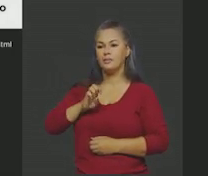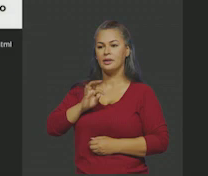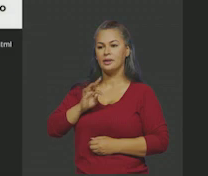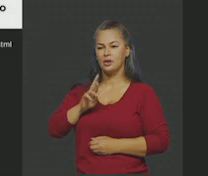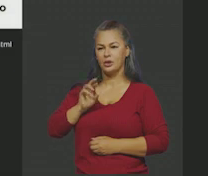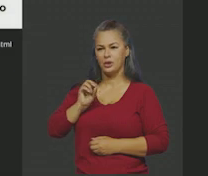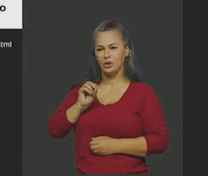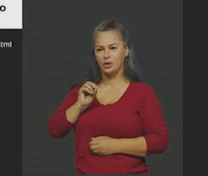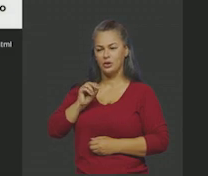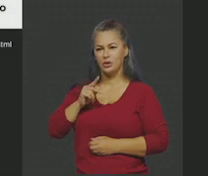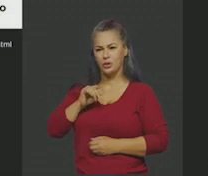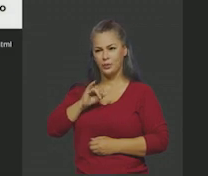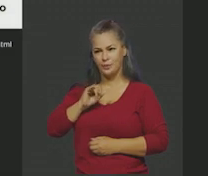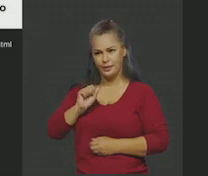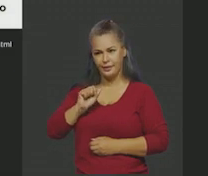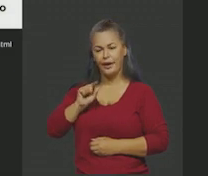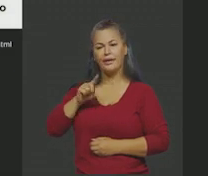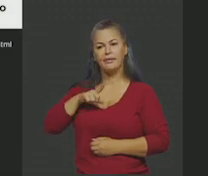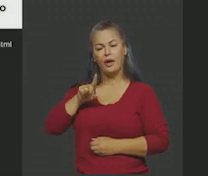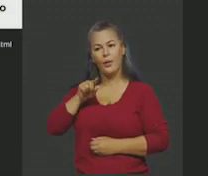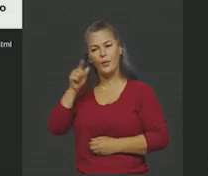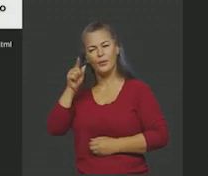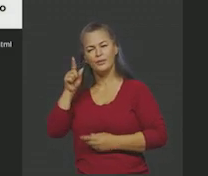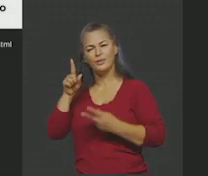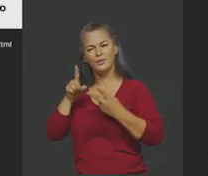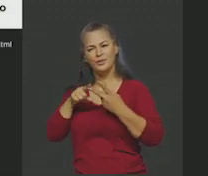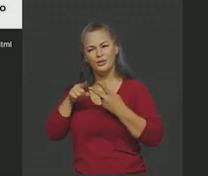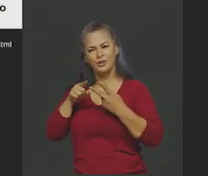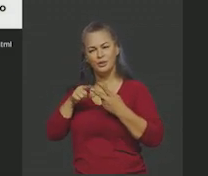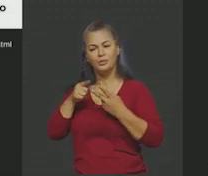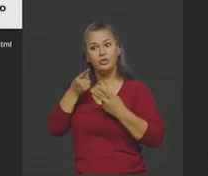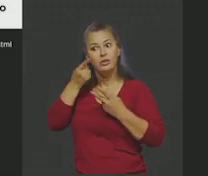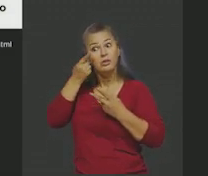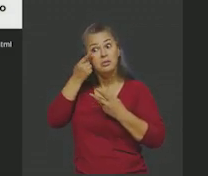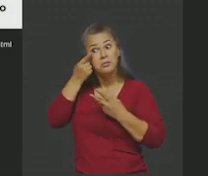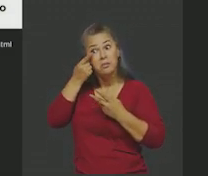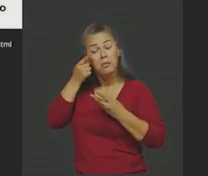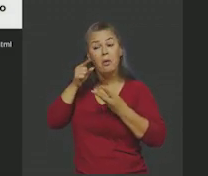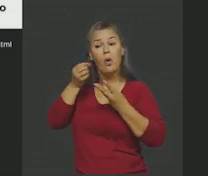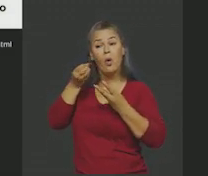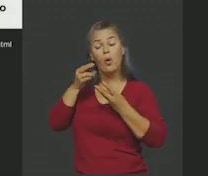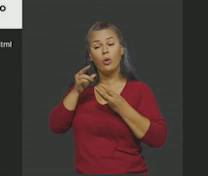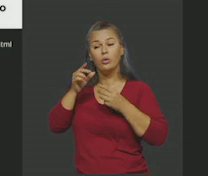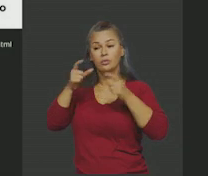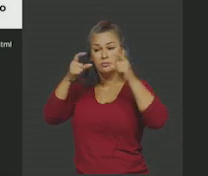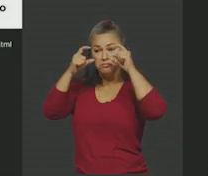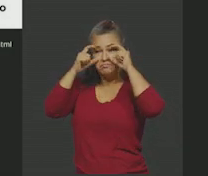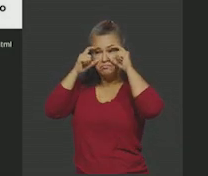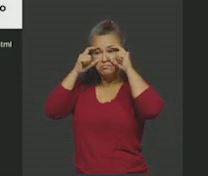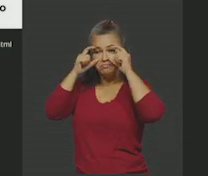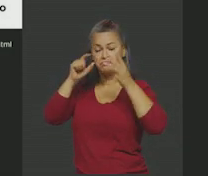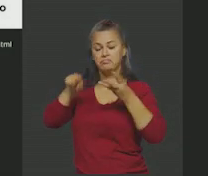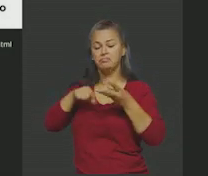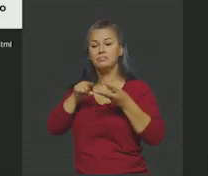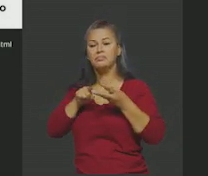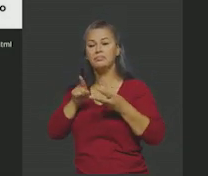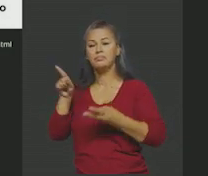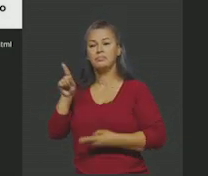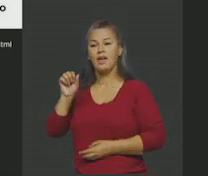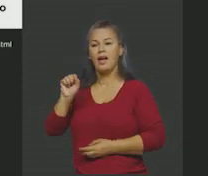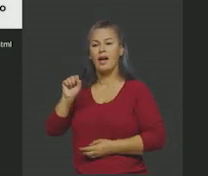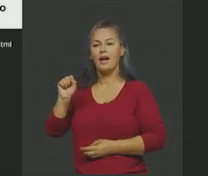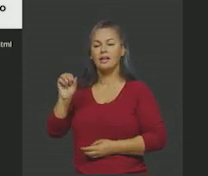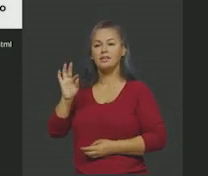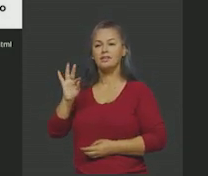retina, aí tem que ter uma outra lente para poder corrigir, né? E o astigmatismo, que também a imagem vai